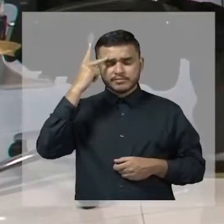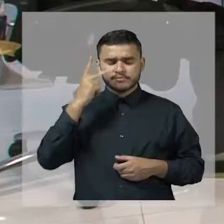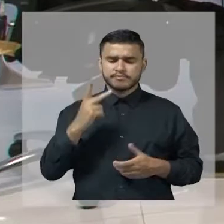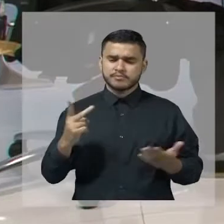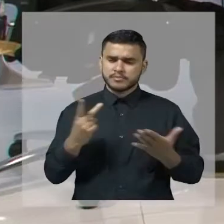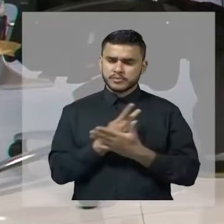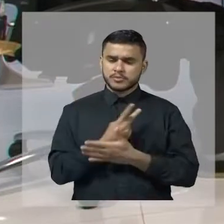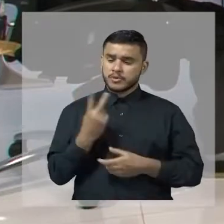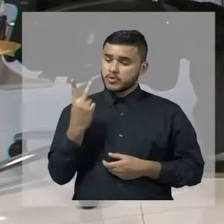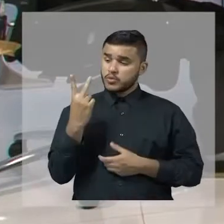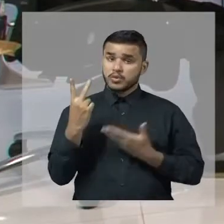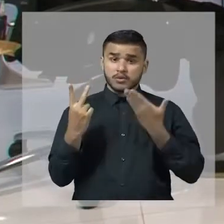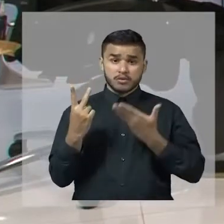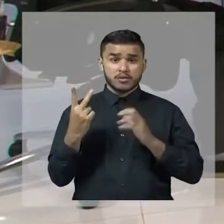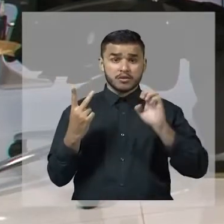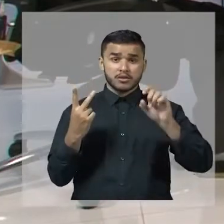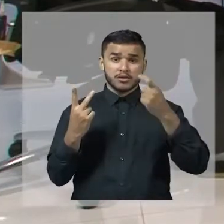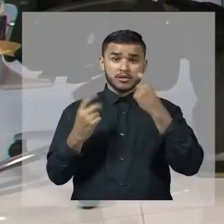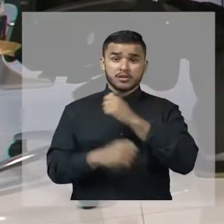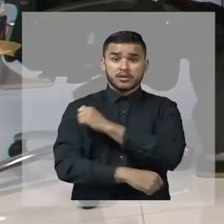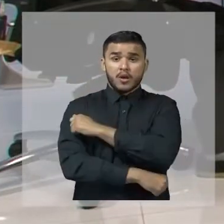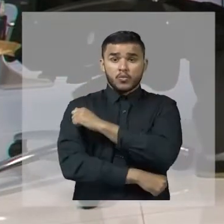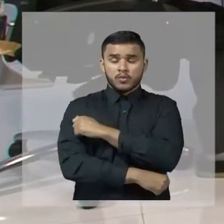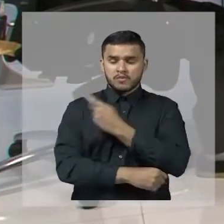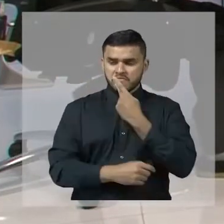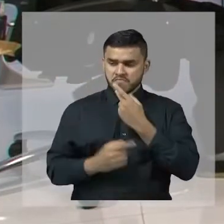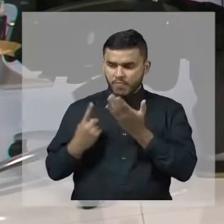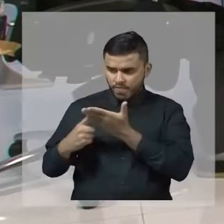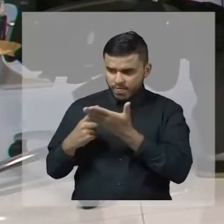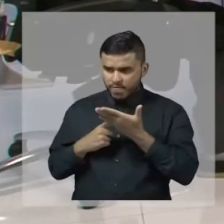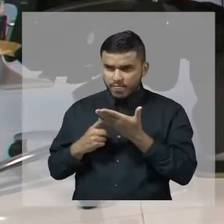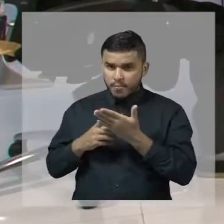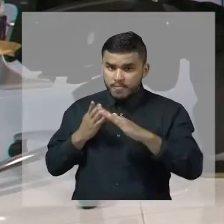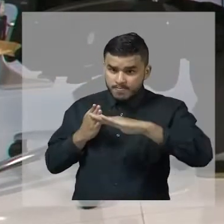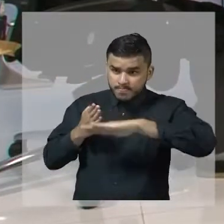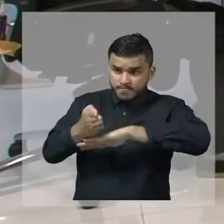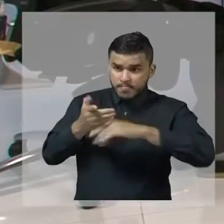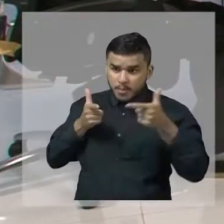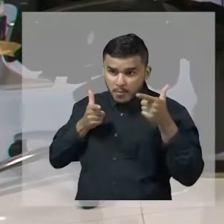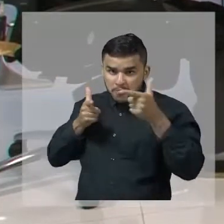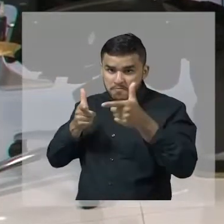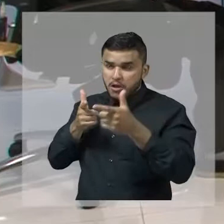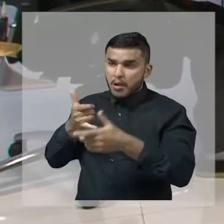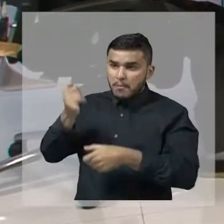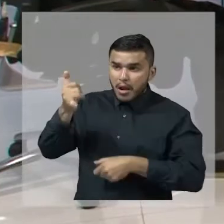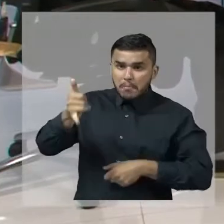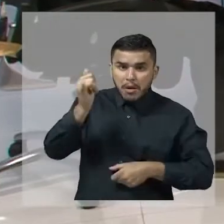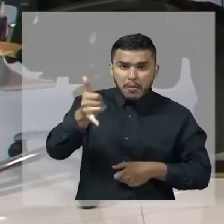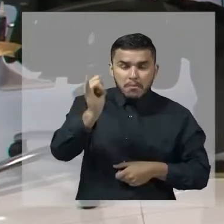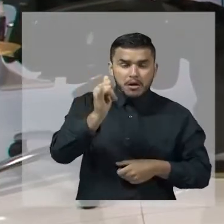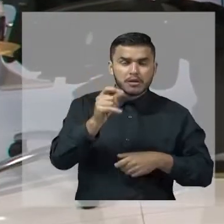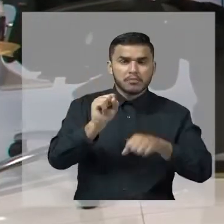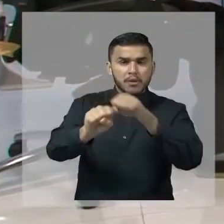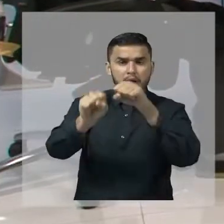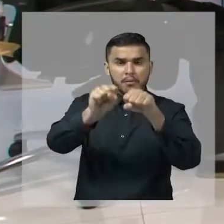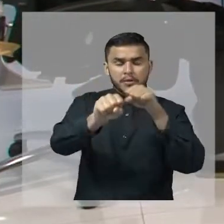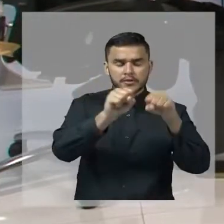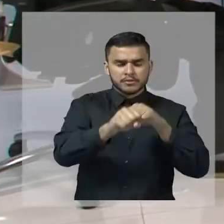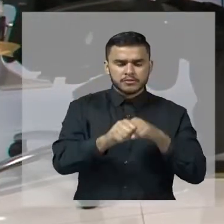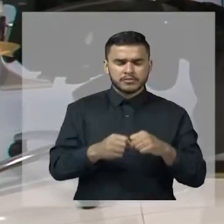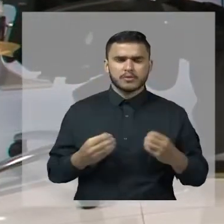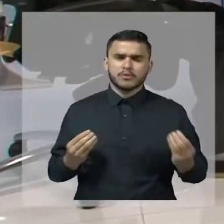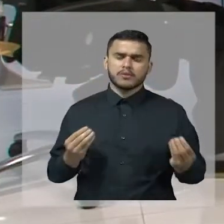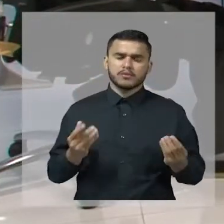2 ex-estudantes da mesma escola. Que fenômeno é esse, professor Roberto Martins Rodrigues? Você, como nosso decano aqui da